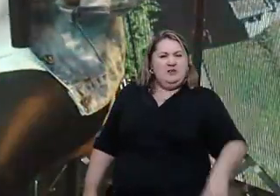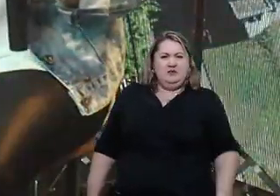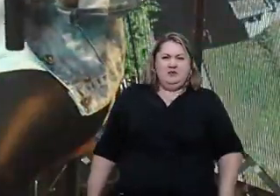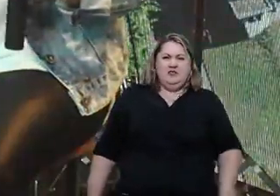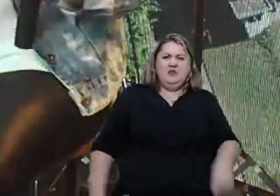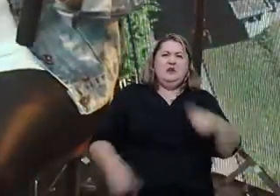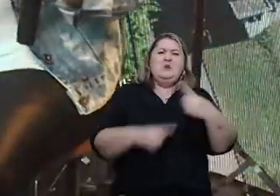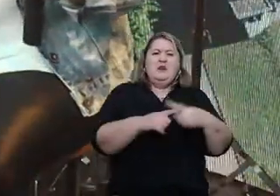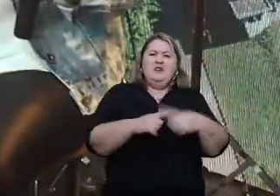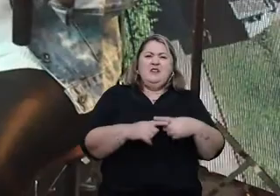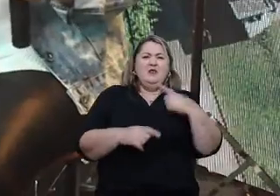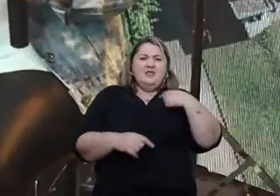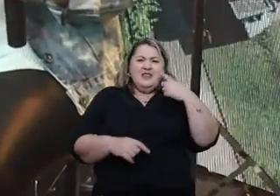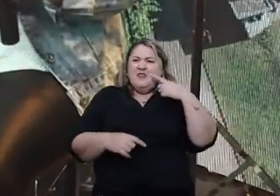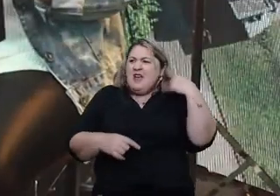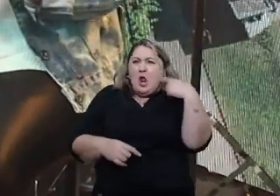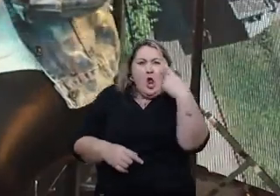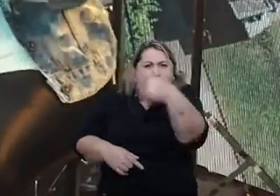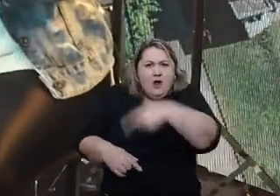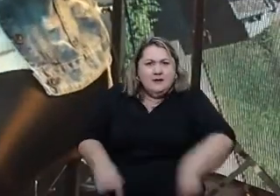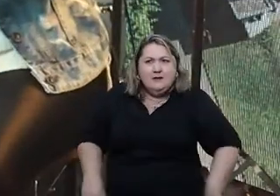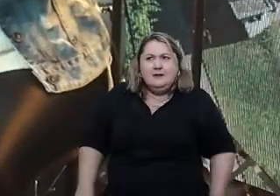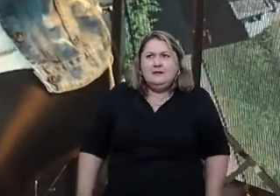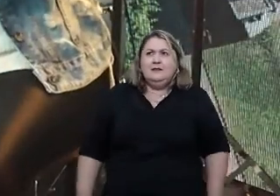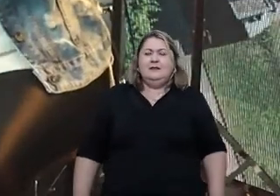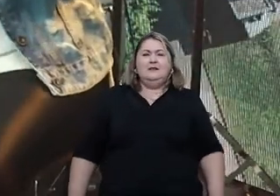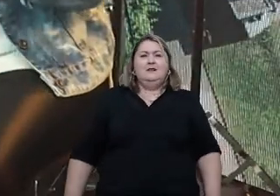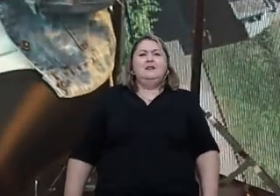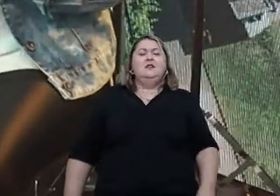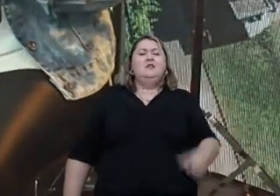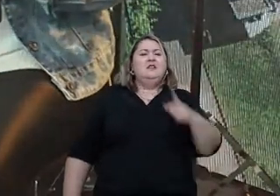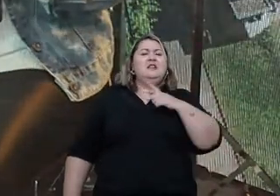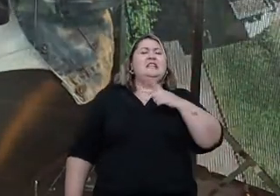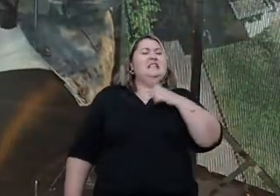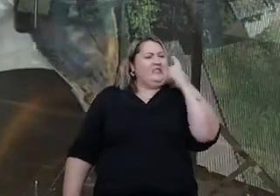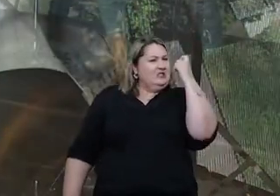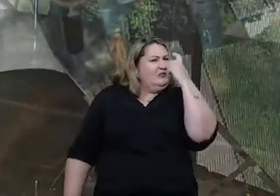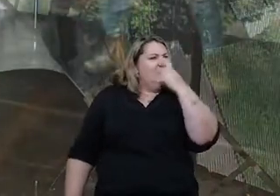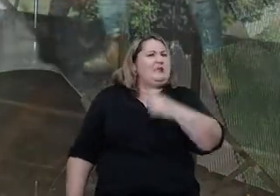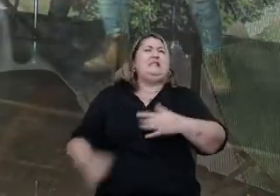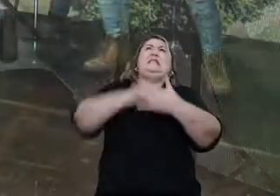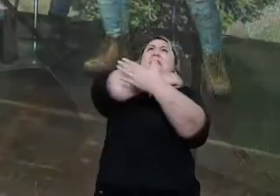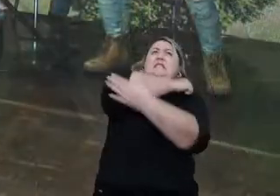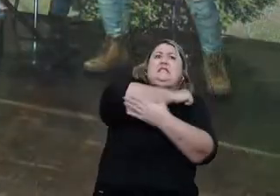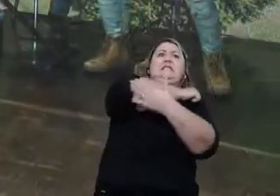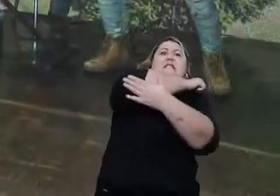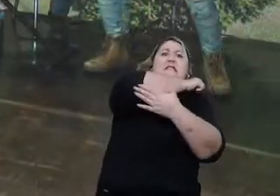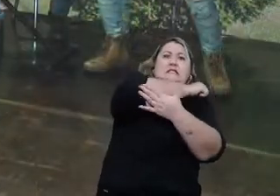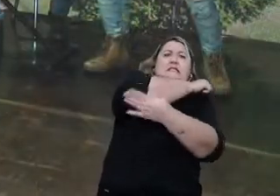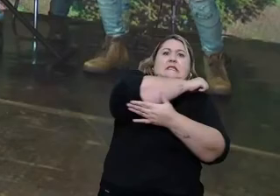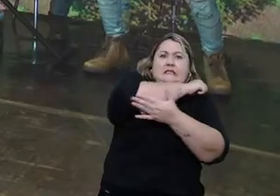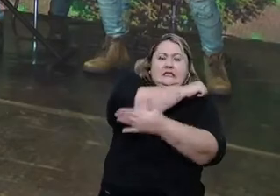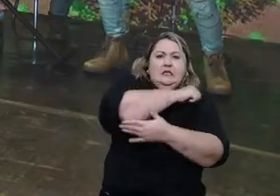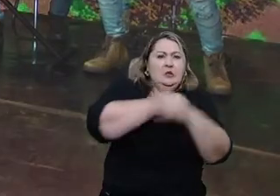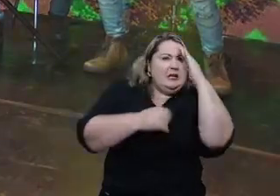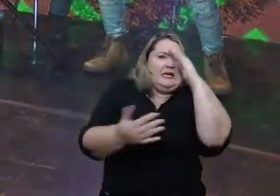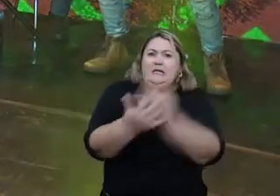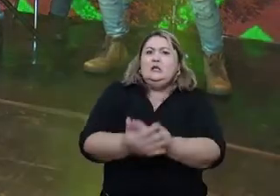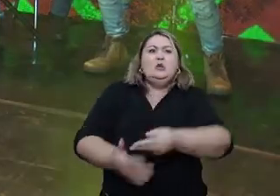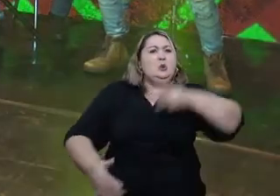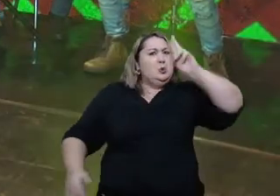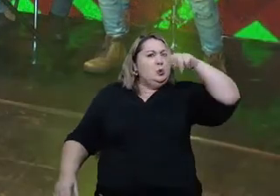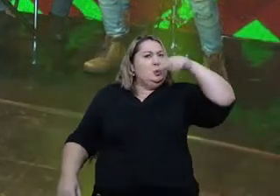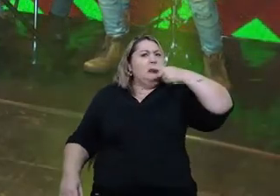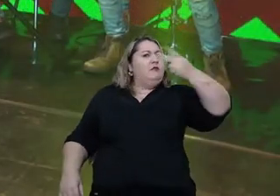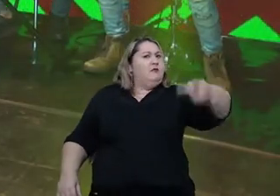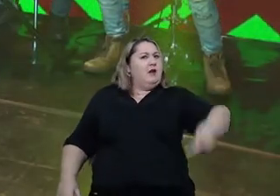outra, porque assim você vai ficar louca. É uma paz excessivo e possessivo. Nunca tem